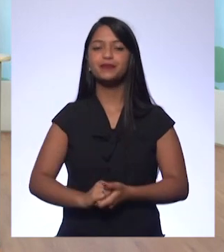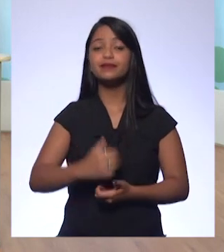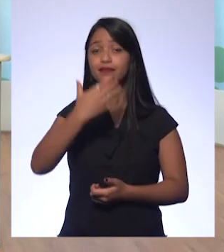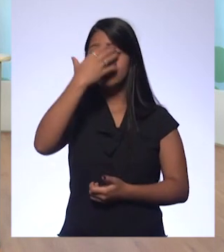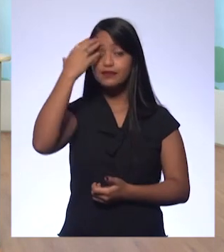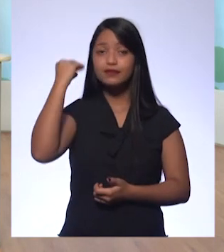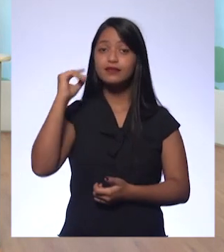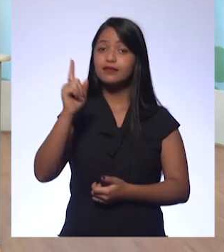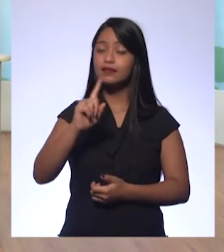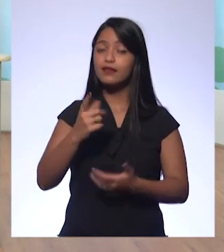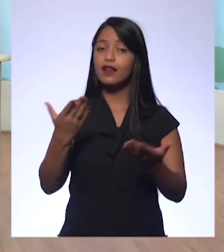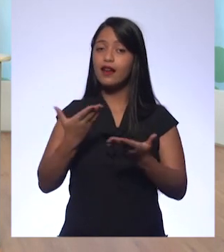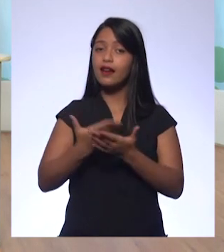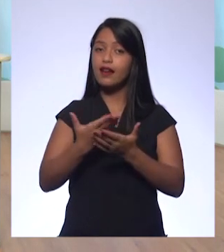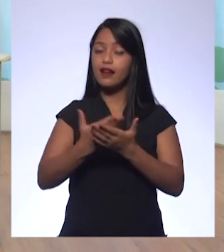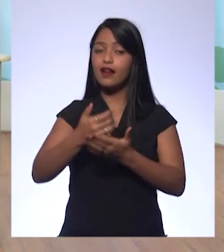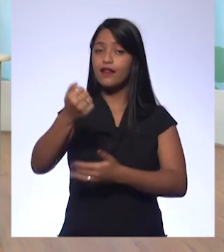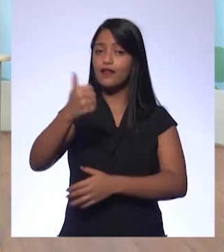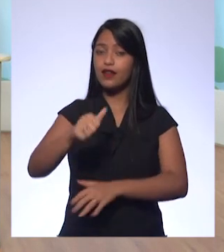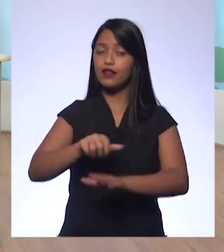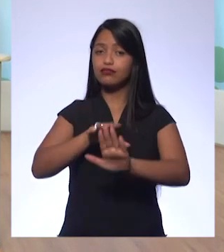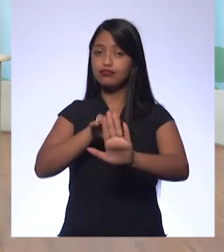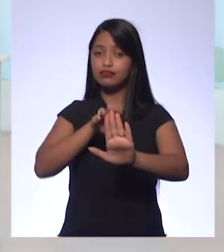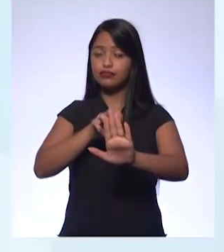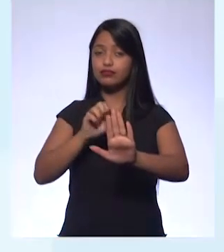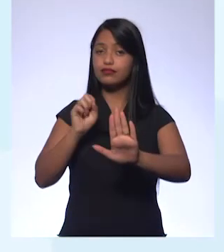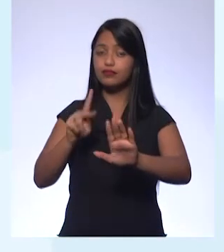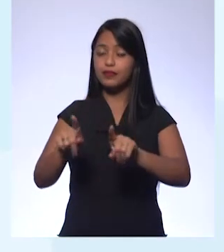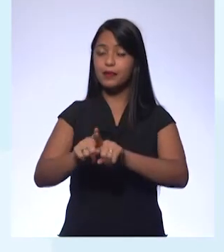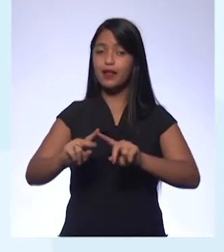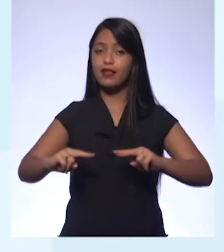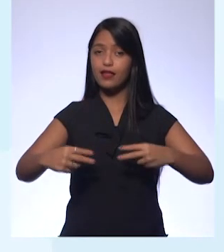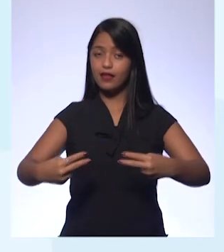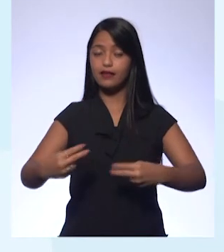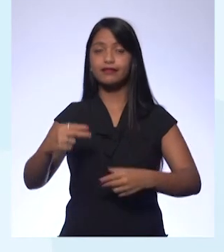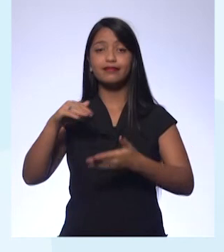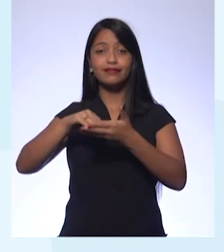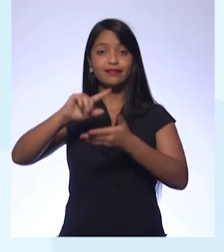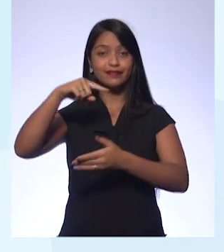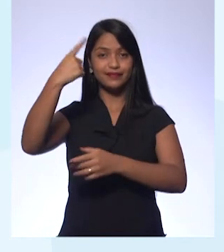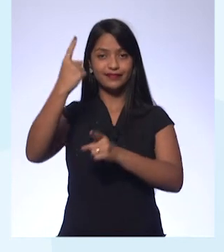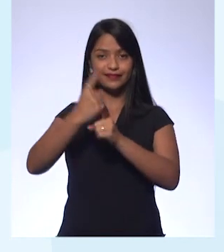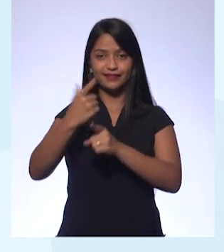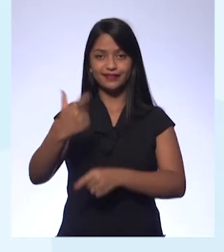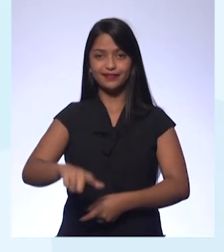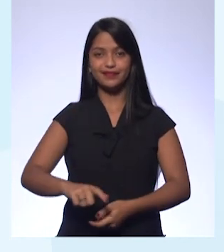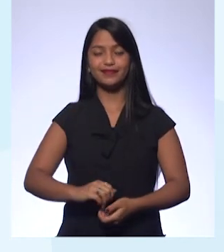esqueçam aí de avaliar nossa aula pelo QR Code e pelo link, tá bom? Até a próxima.